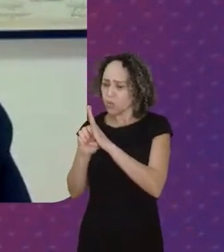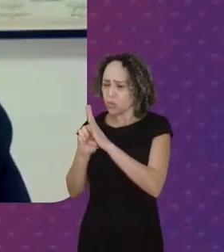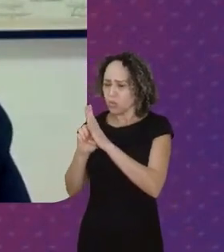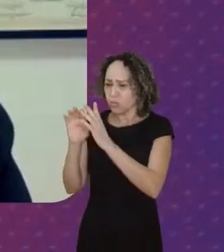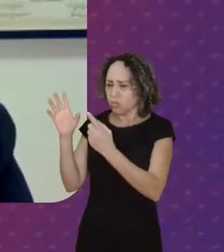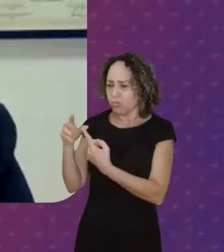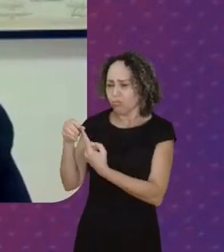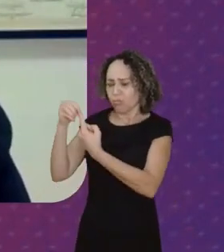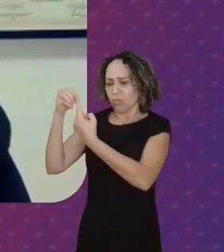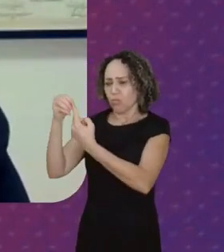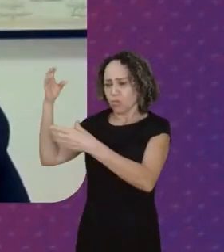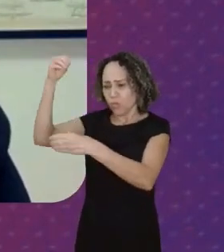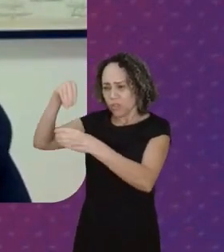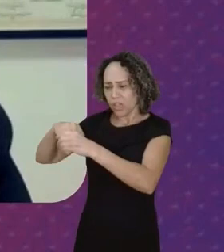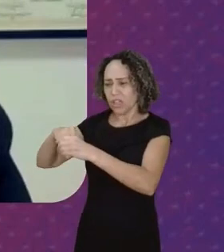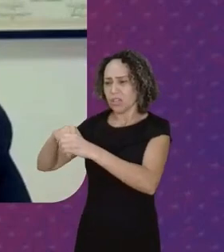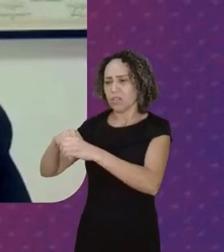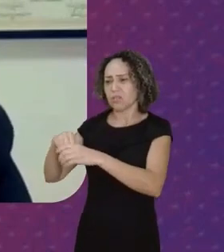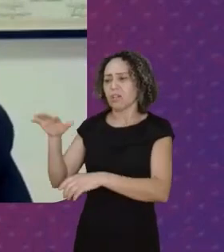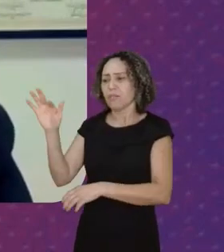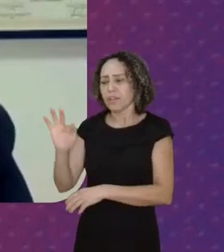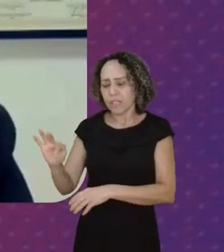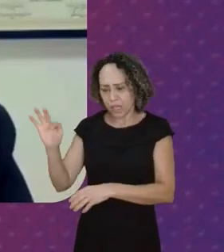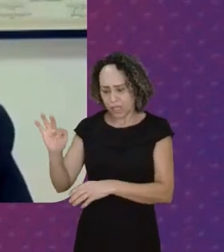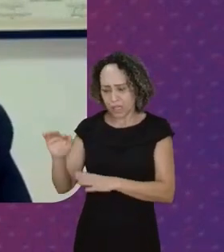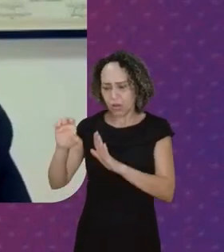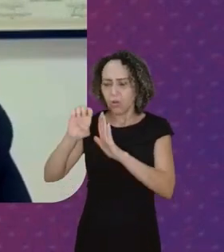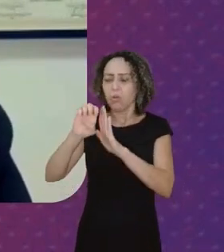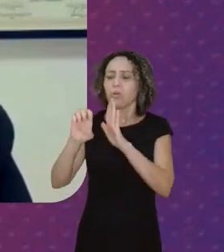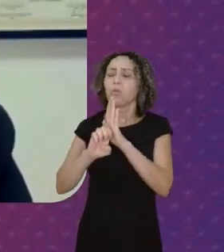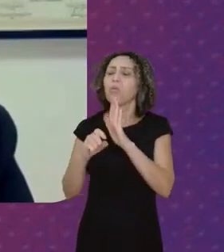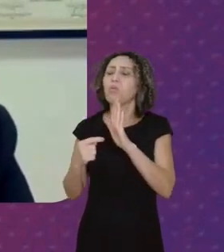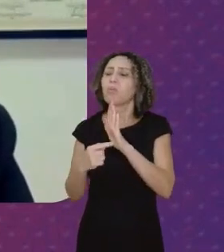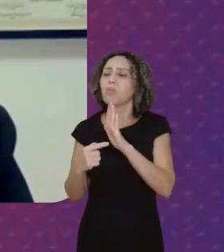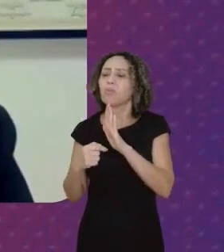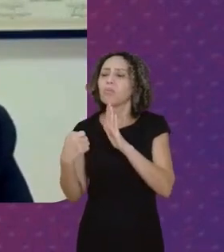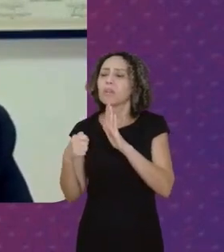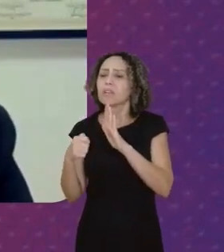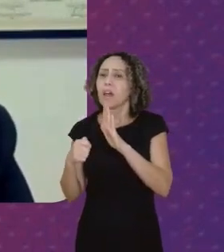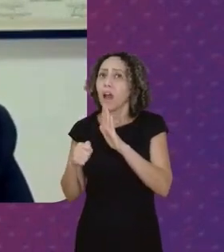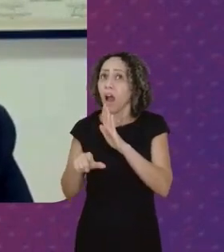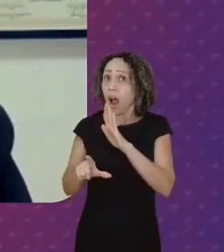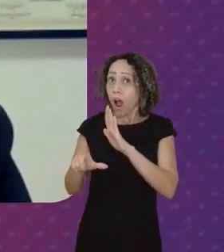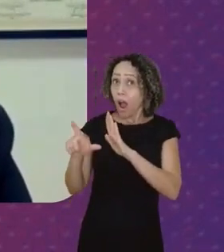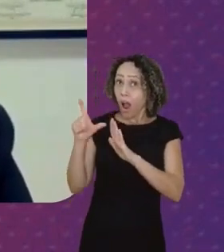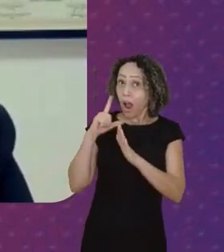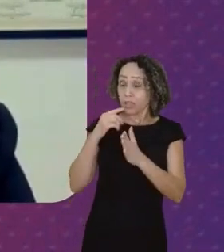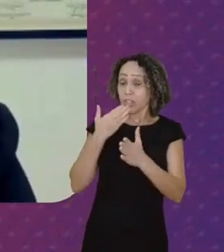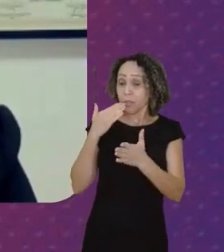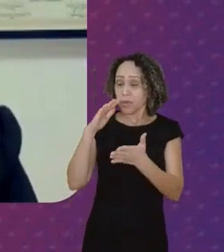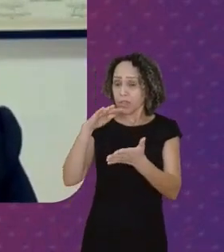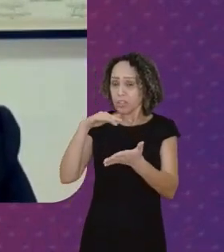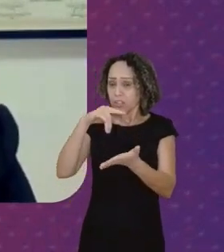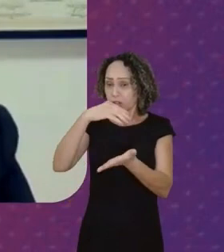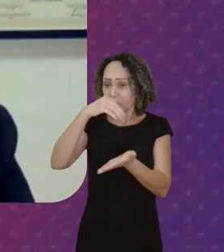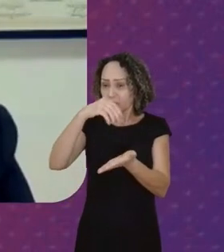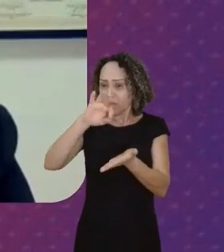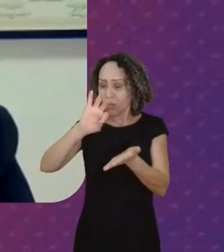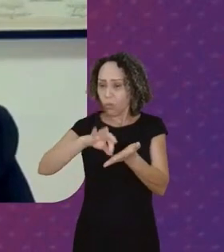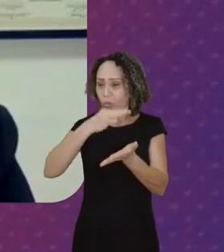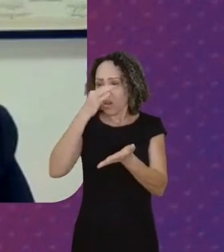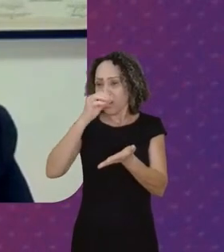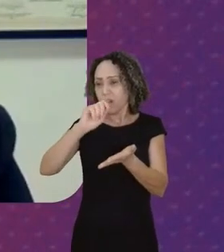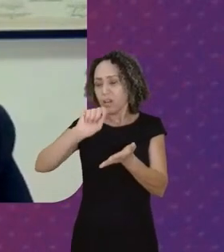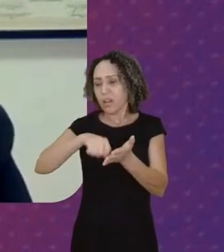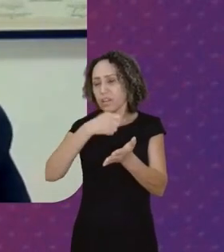eles já têm que ter, os estatutos têm que conter em seu corpo, antes mesmo do pedido do registro no TSE, e de forma